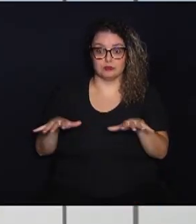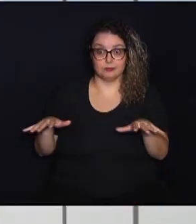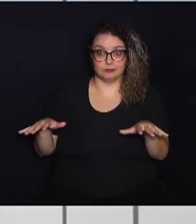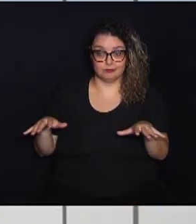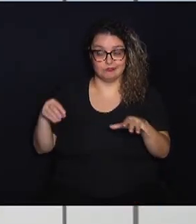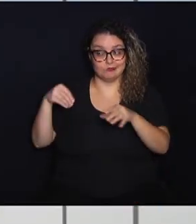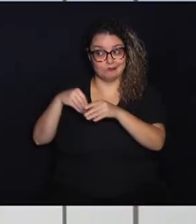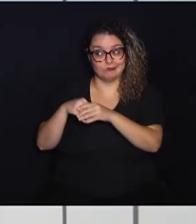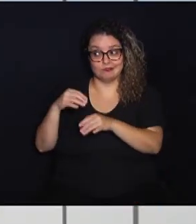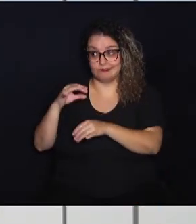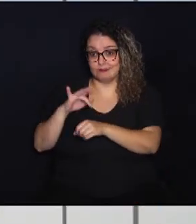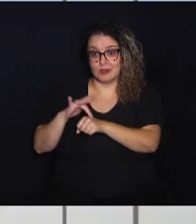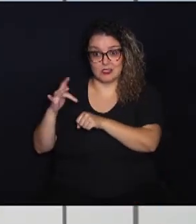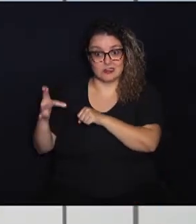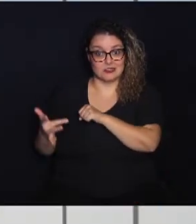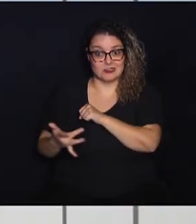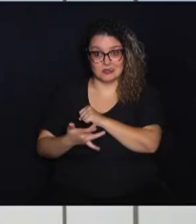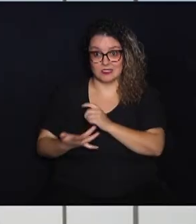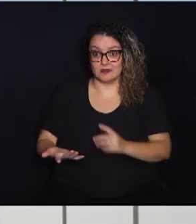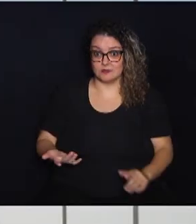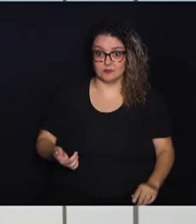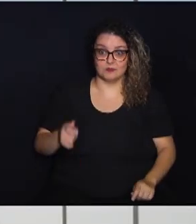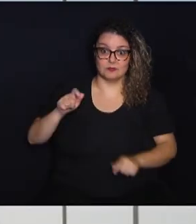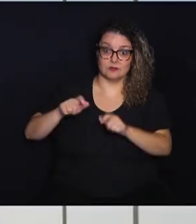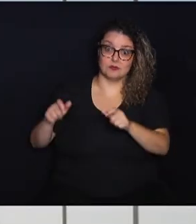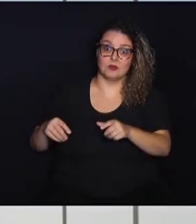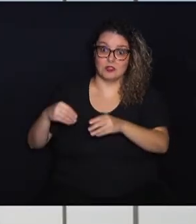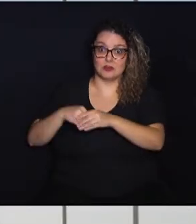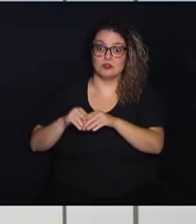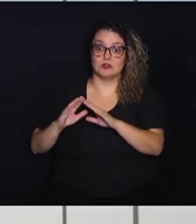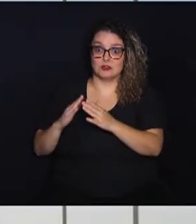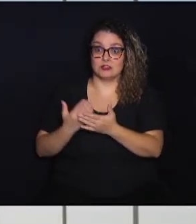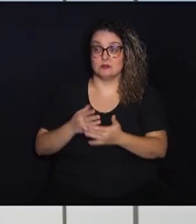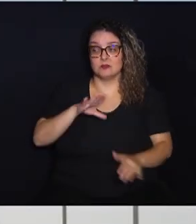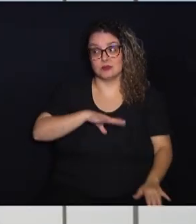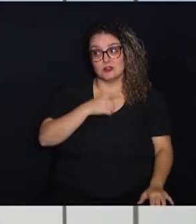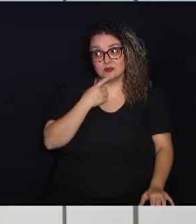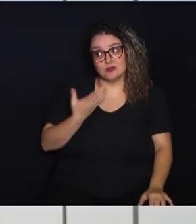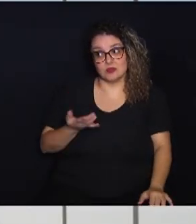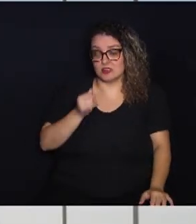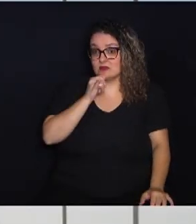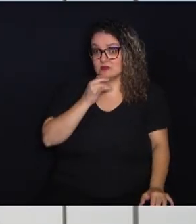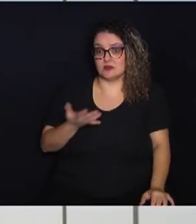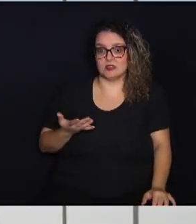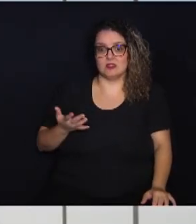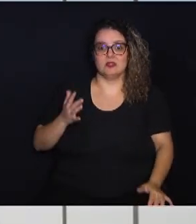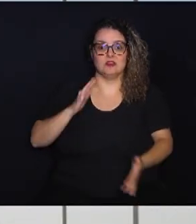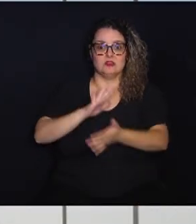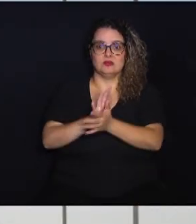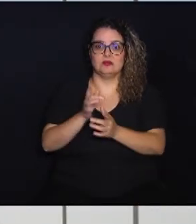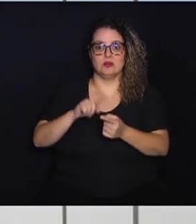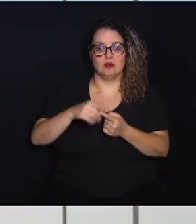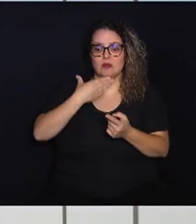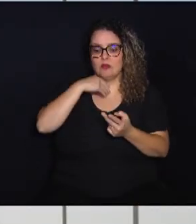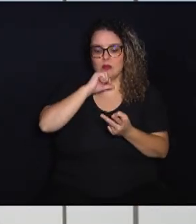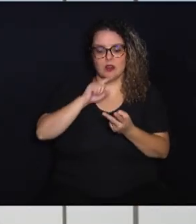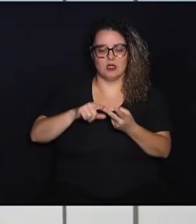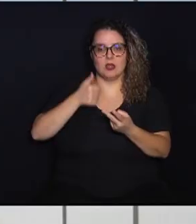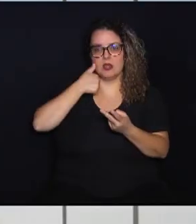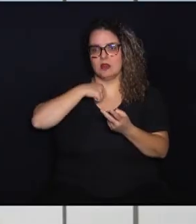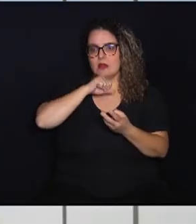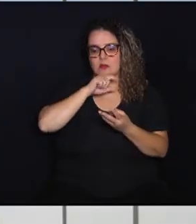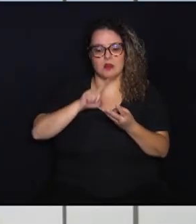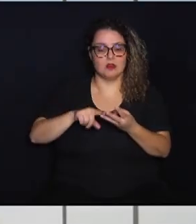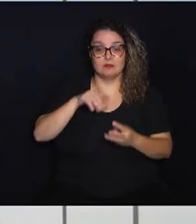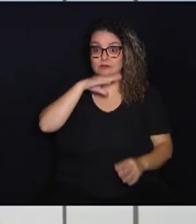nas redes sociais das pessoas de um colégio aqui de Campinas, por exemplo. Devastou a mãe, o pai, o